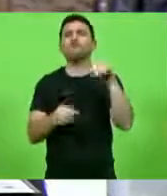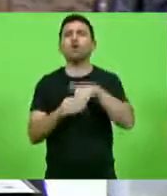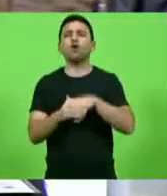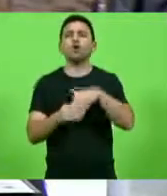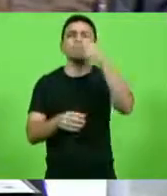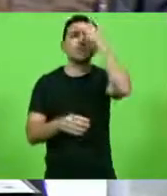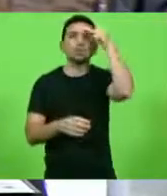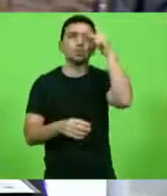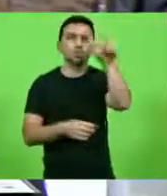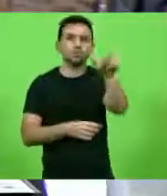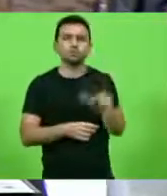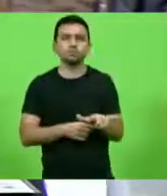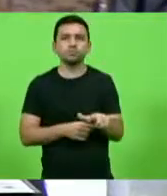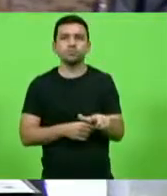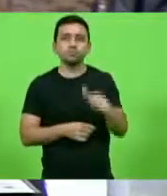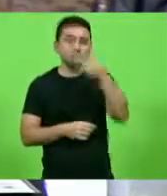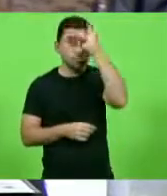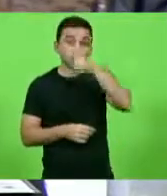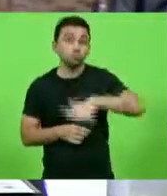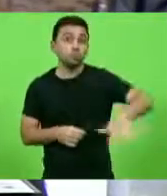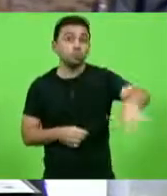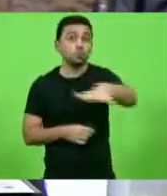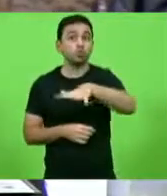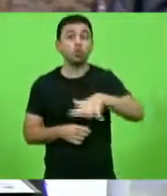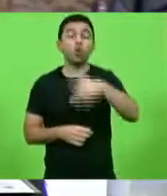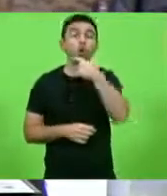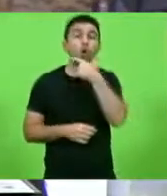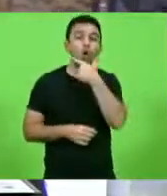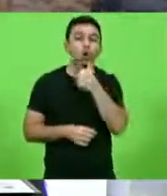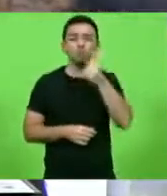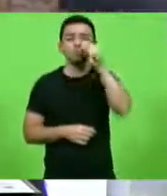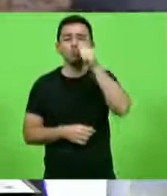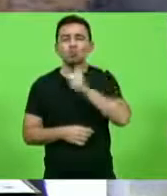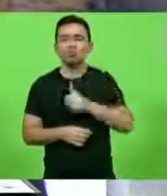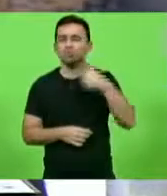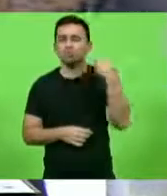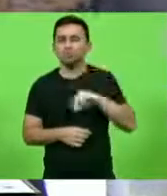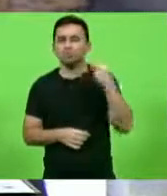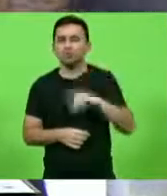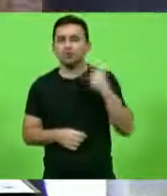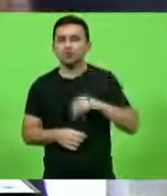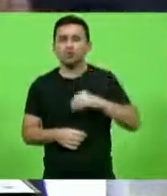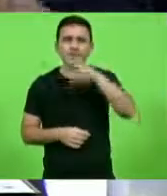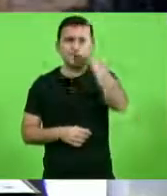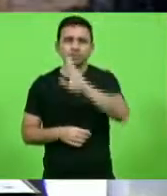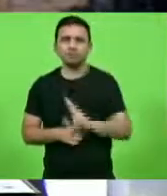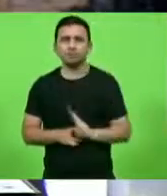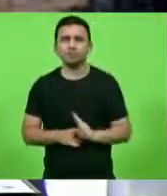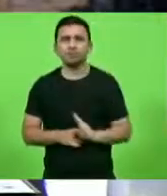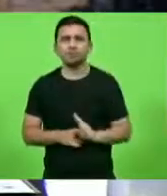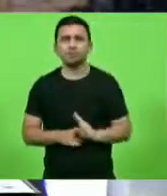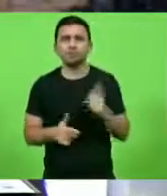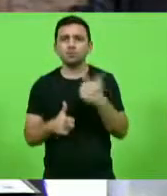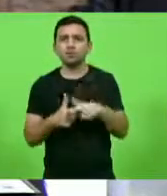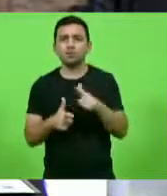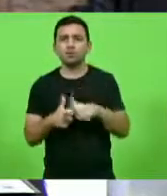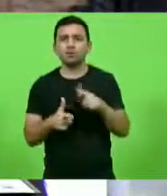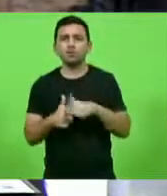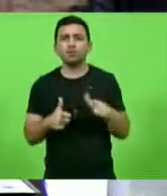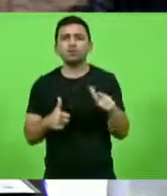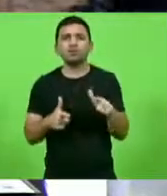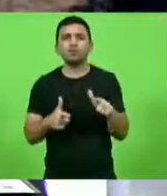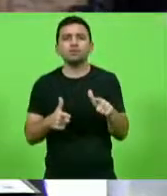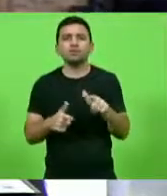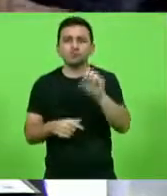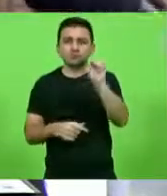pessoas? Que aí é para todos. Homem, qualquer um que apanha, o Brasil... O problema do Brasil é que o Brasil é realmente